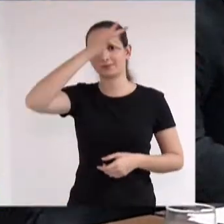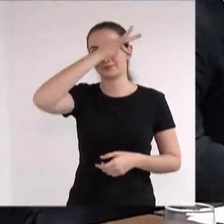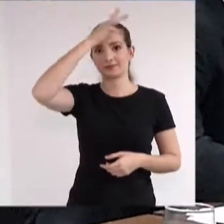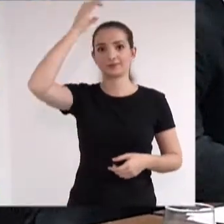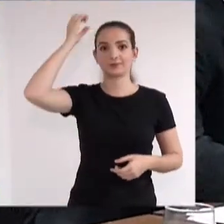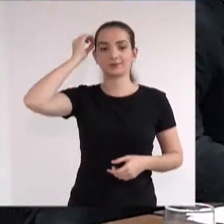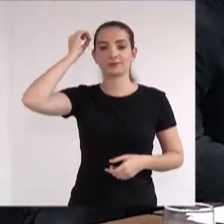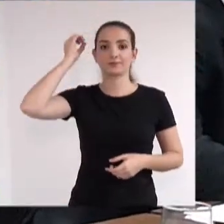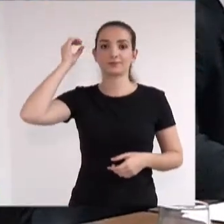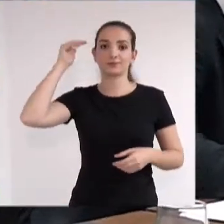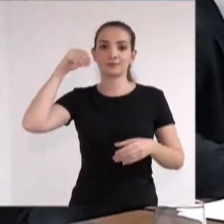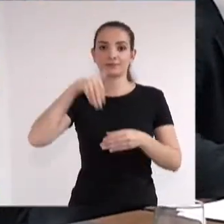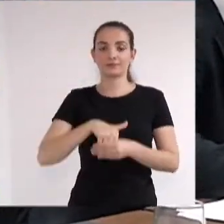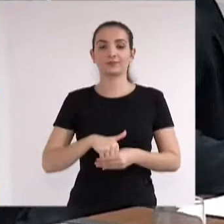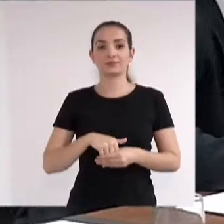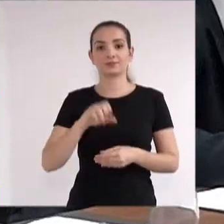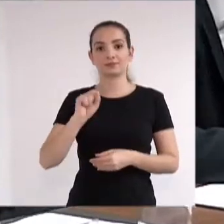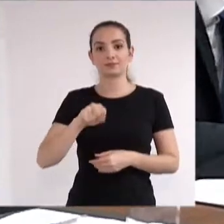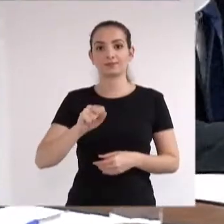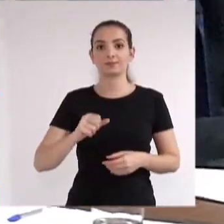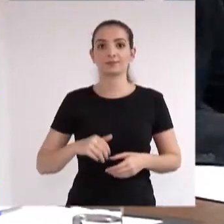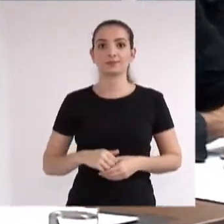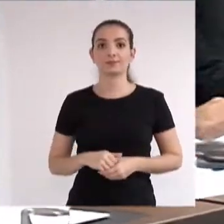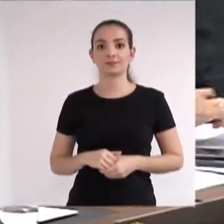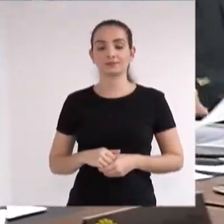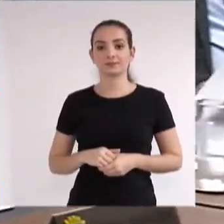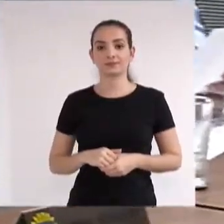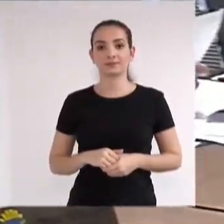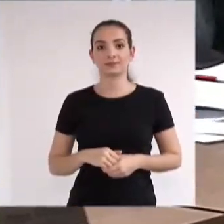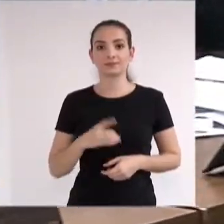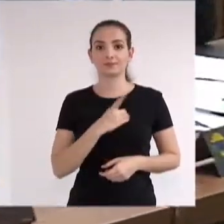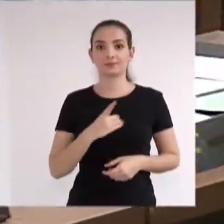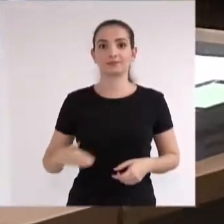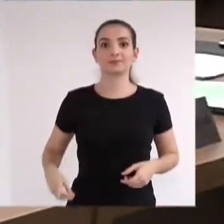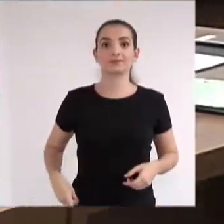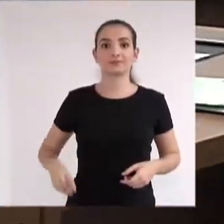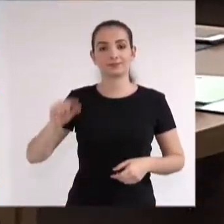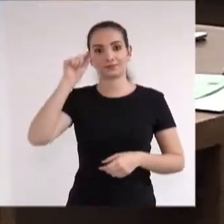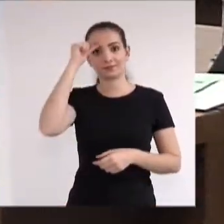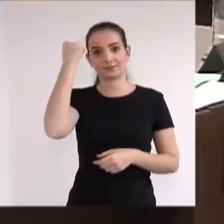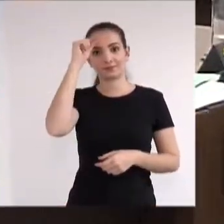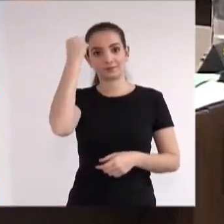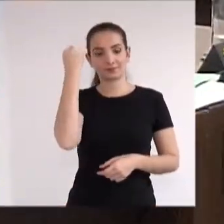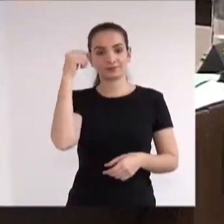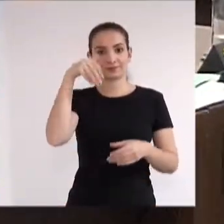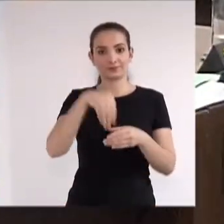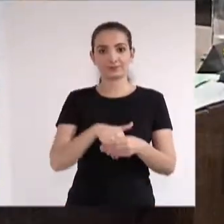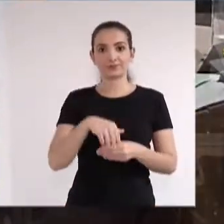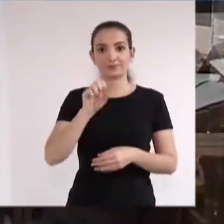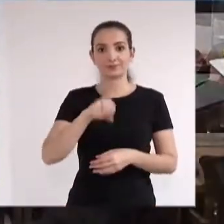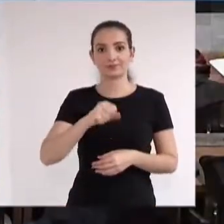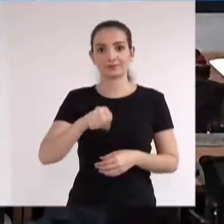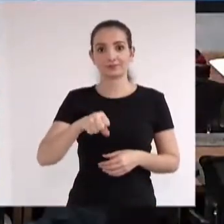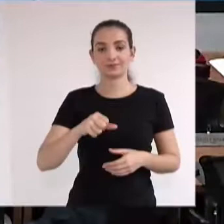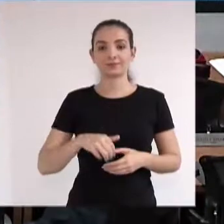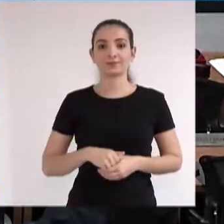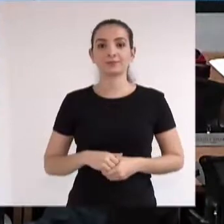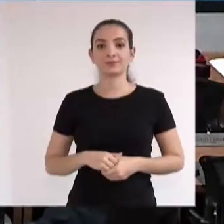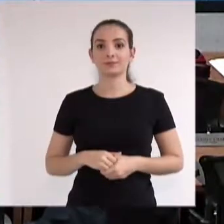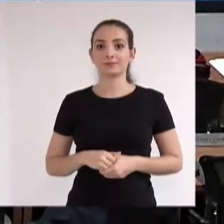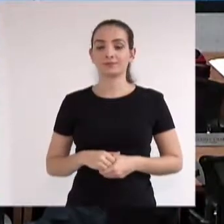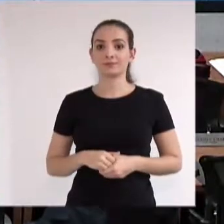Orro. Deputado Felipe Orro, vota sim. Deputado Herculano Borges. Deputado Herculano Borges, vota